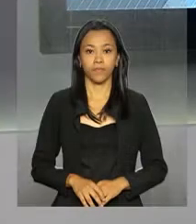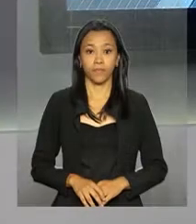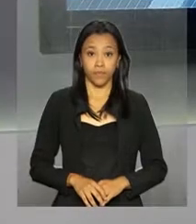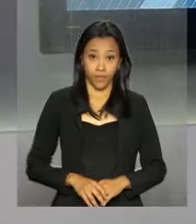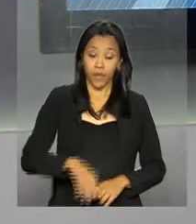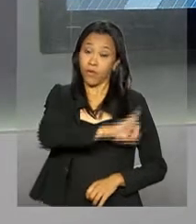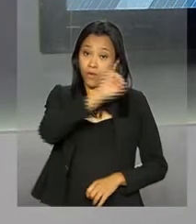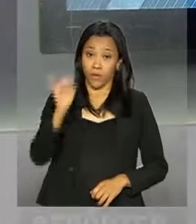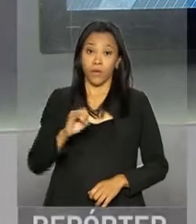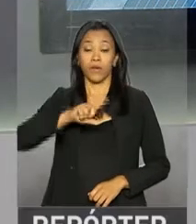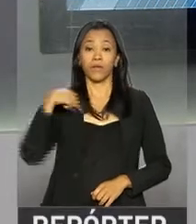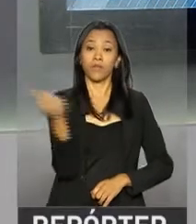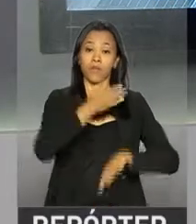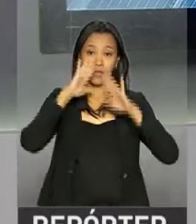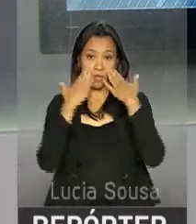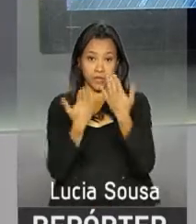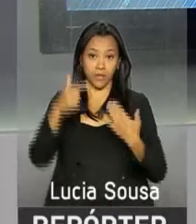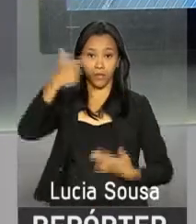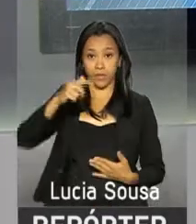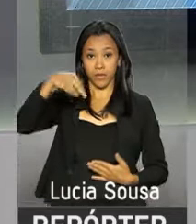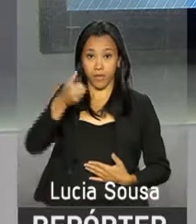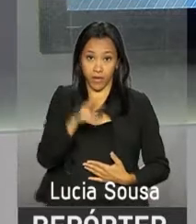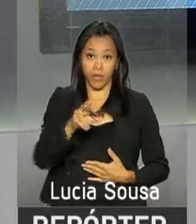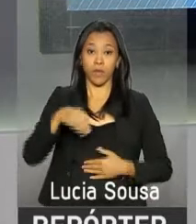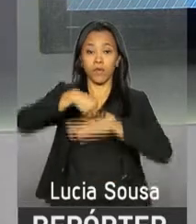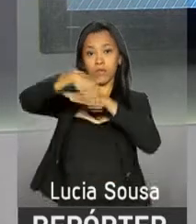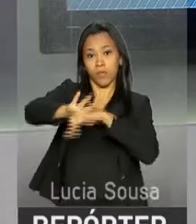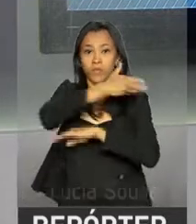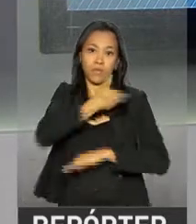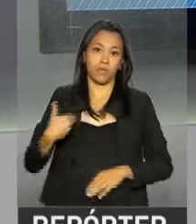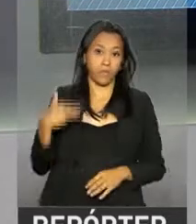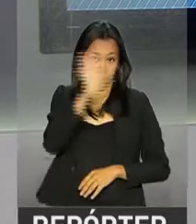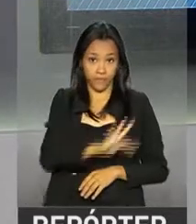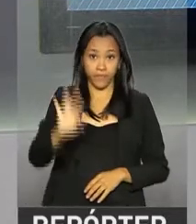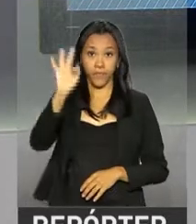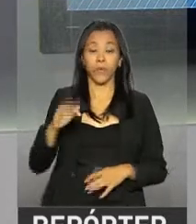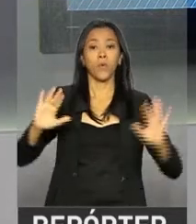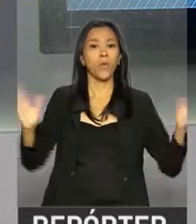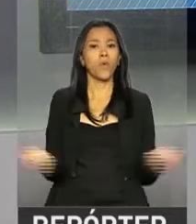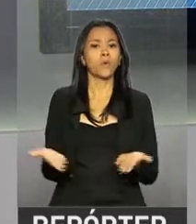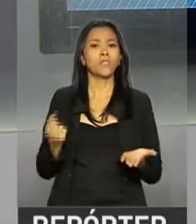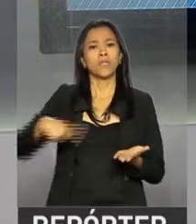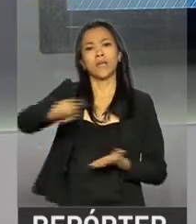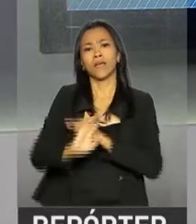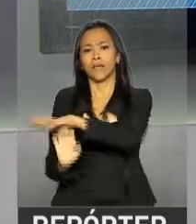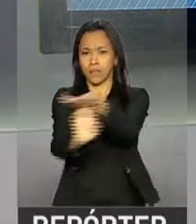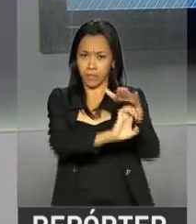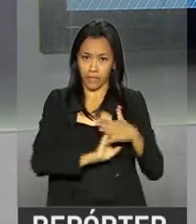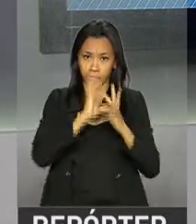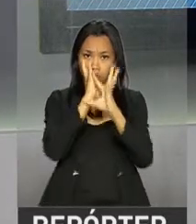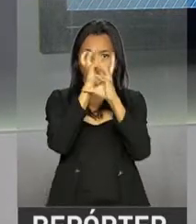olá o repórter nbr com as notícias do governo federal está de volta a partir de hoje as empresas com faturamento superior